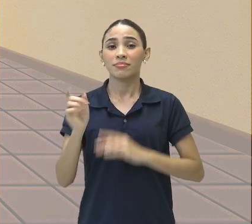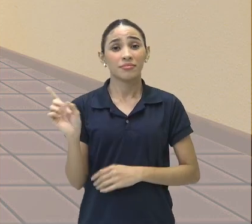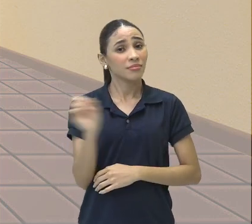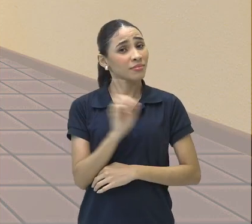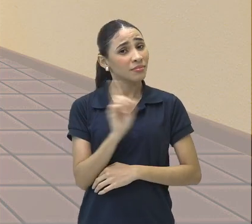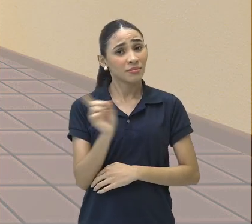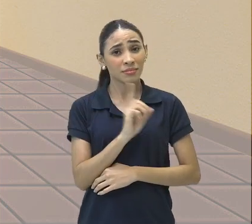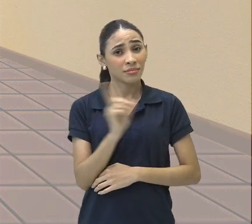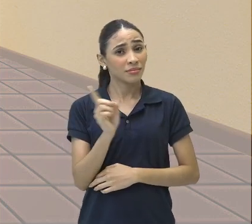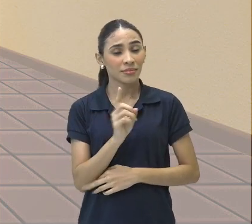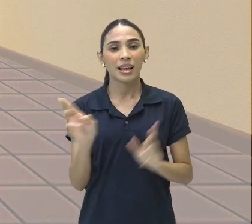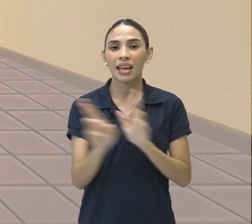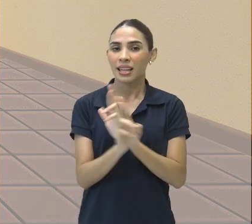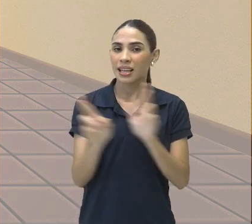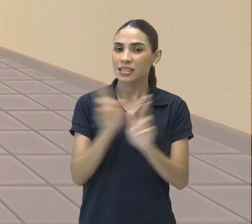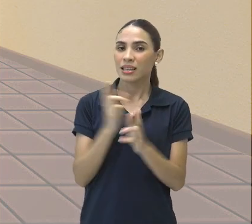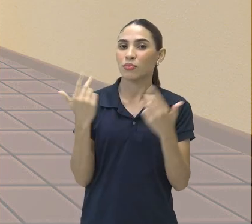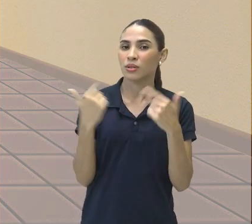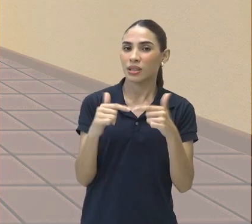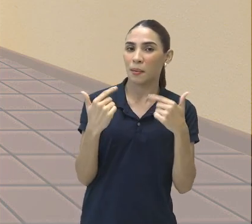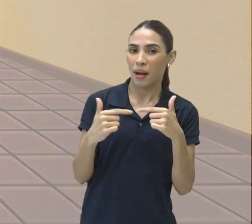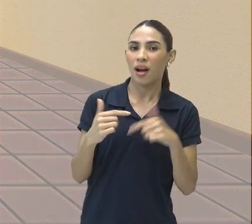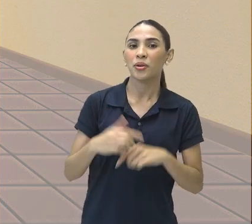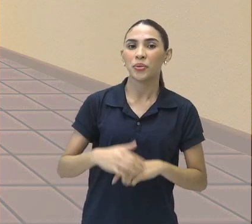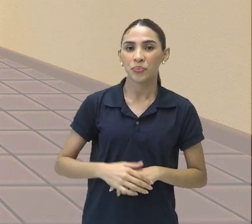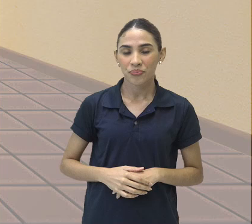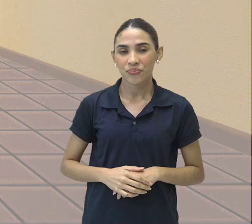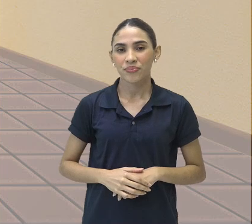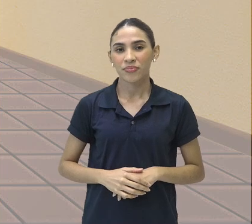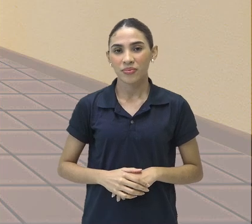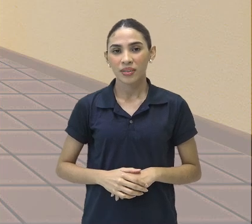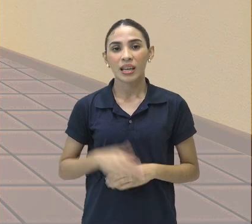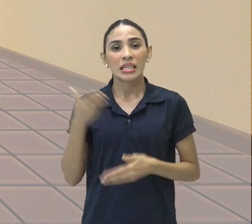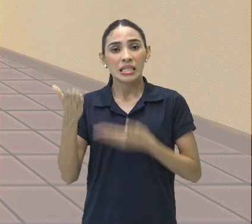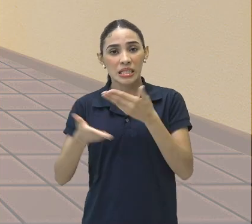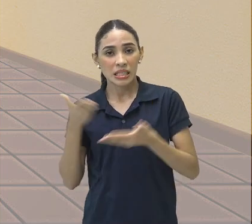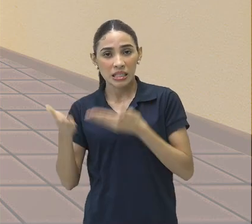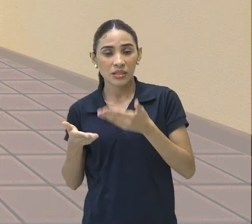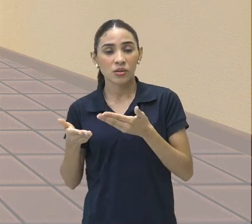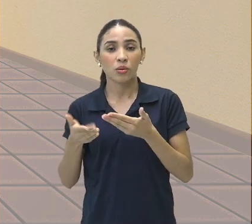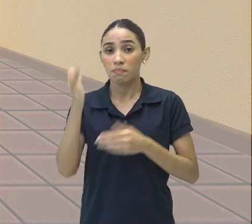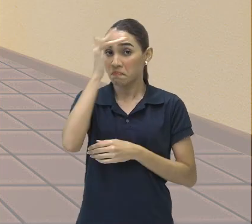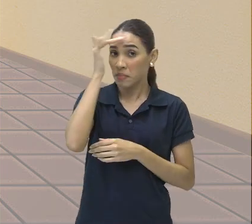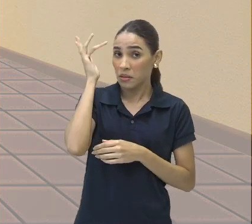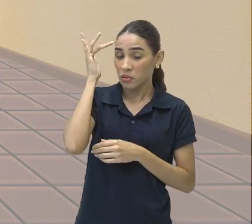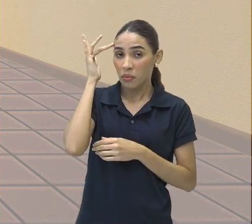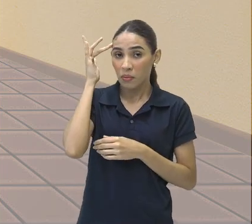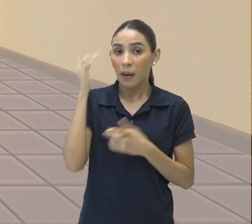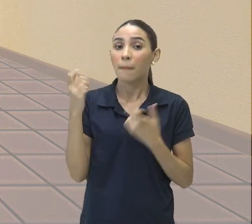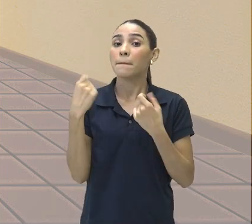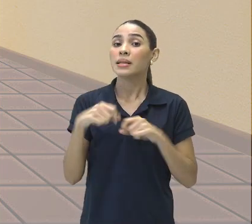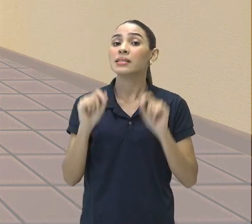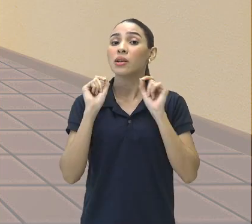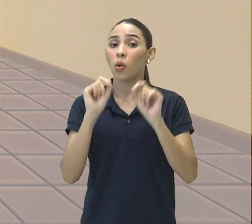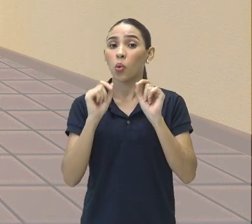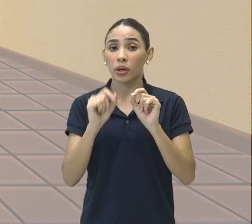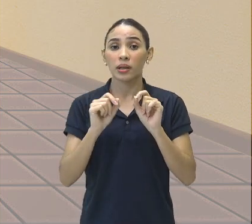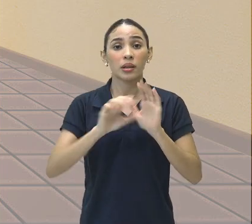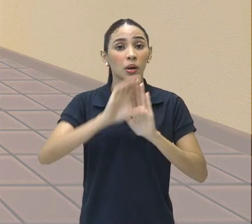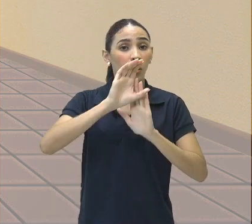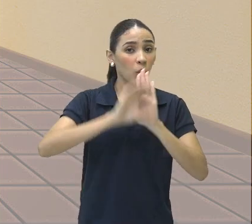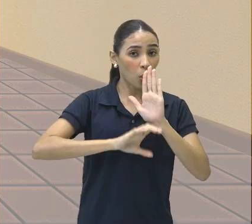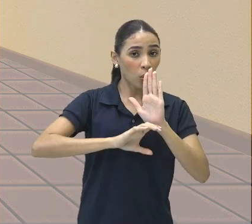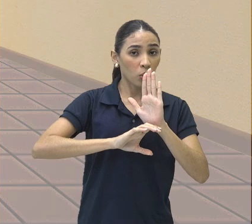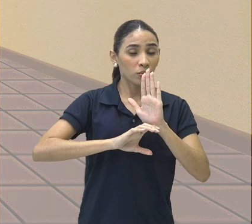né? A relação de trabalho, a relação entre servidor e cliente, ela tem o quê? Ela tem um código,